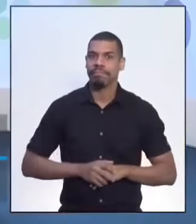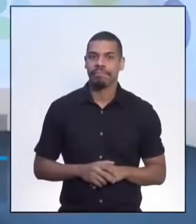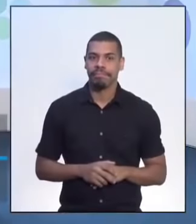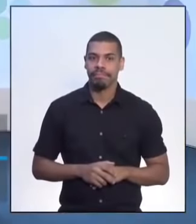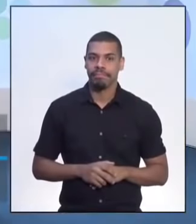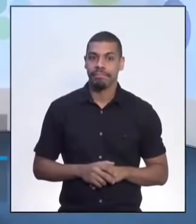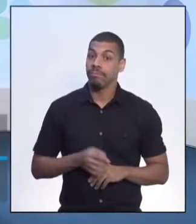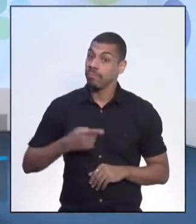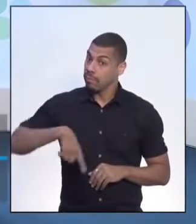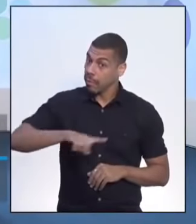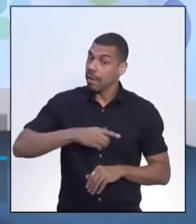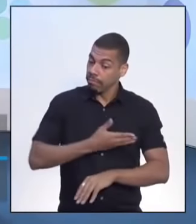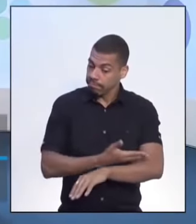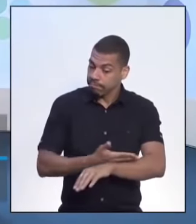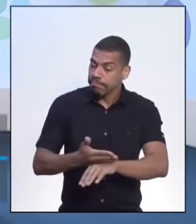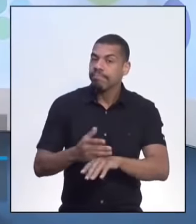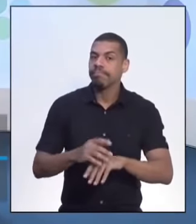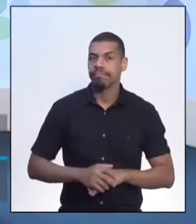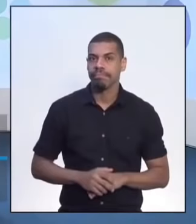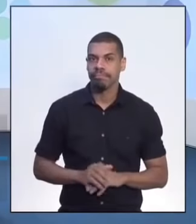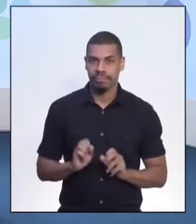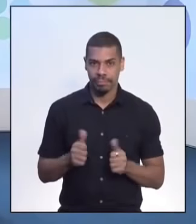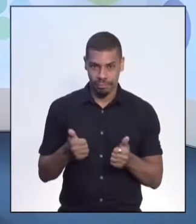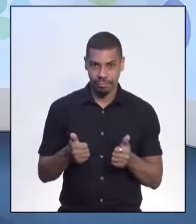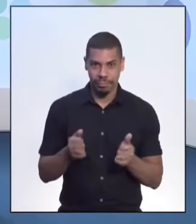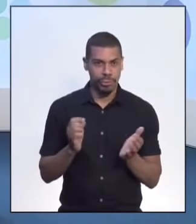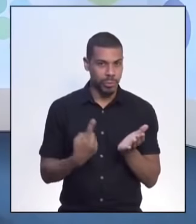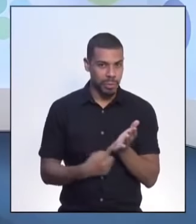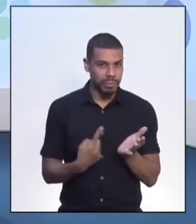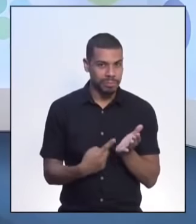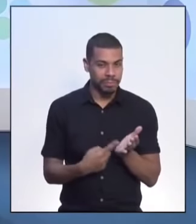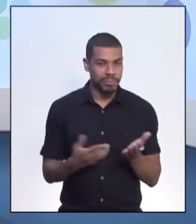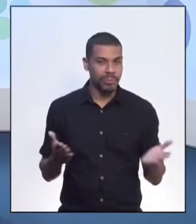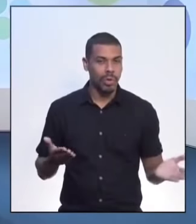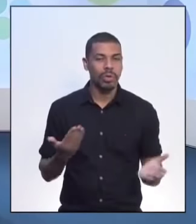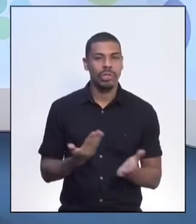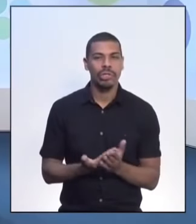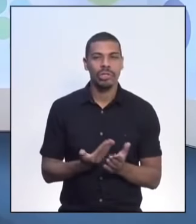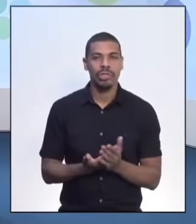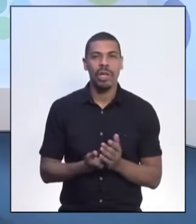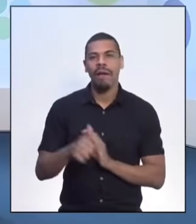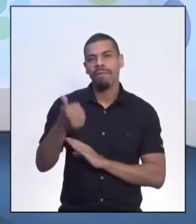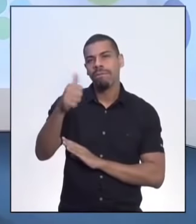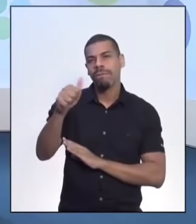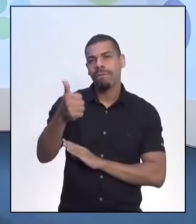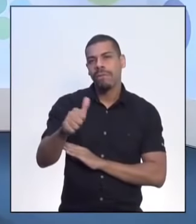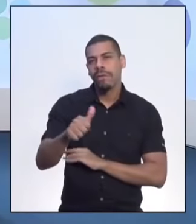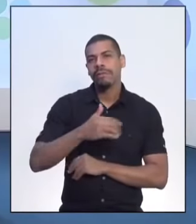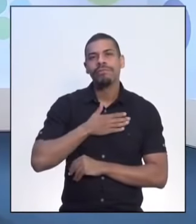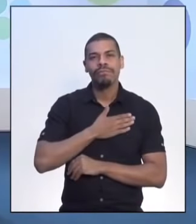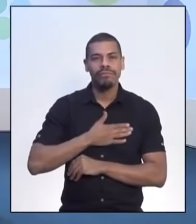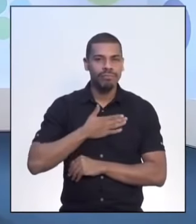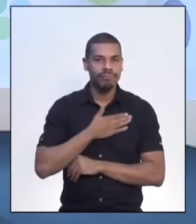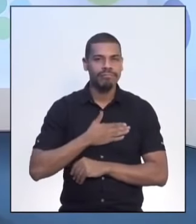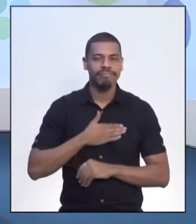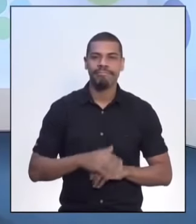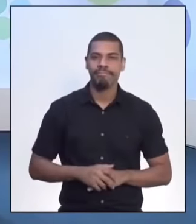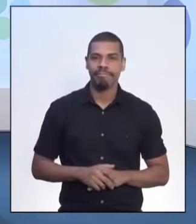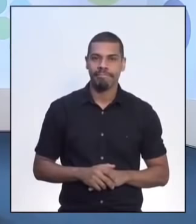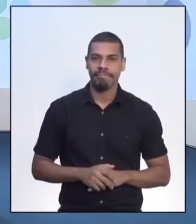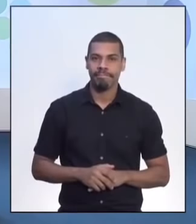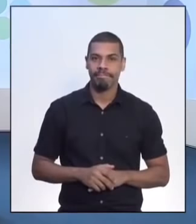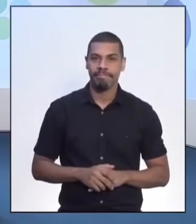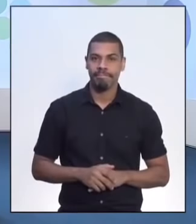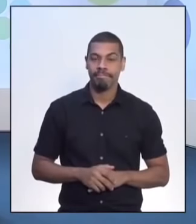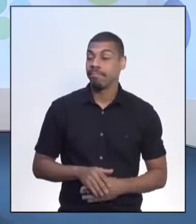ainda estamos nesse ritmo. Então, assim, certo? Por hoje foi isso. Avalie aí a aula para mim, que eu sempre gosto de ouvir vocês.